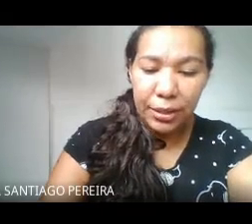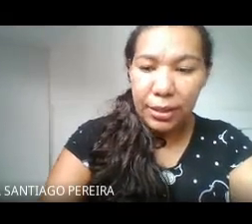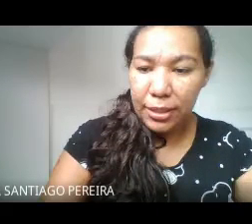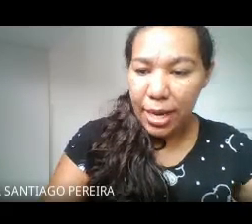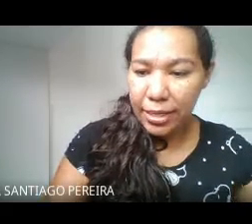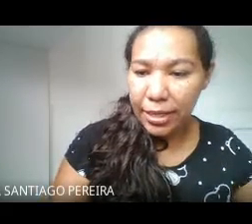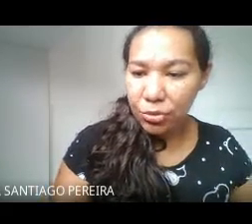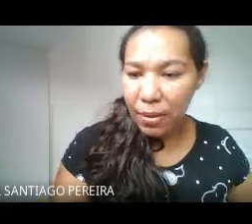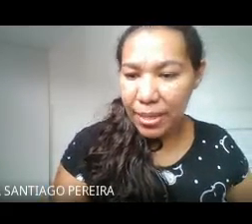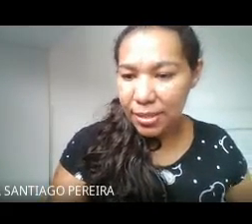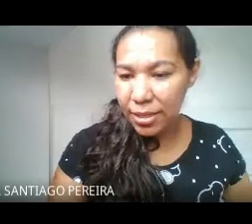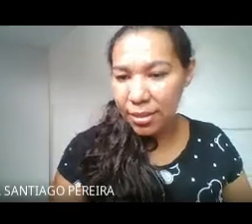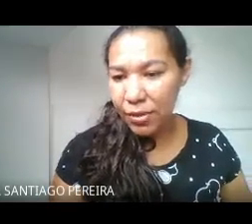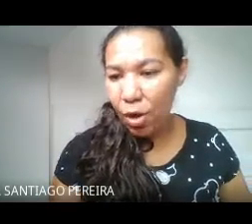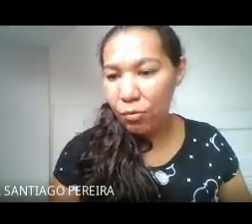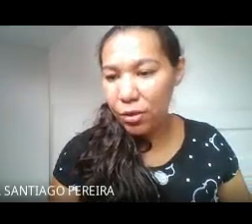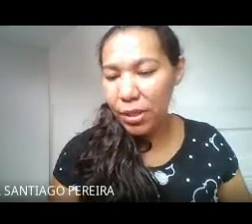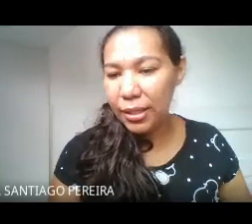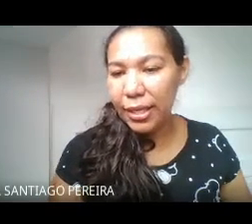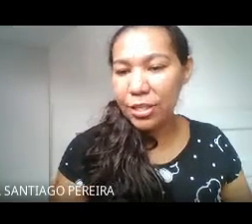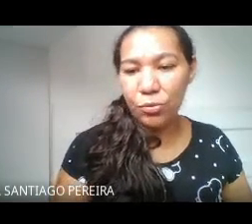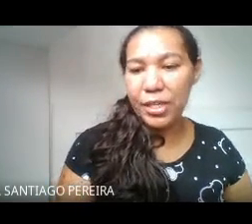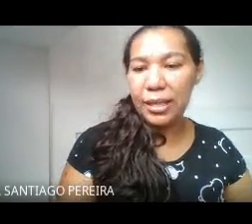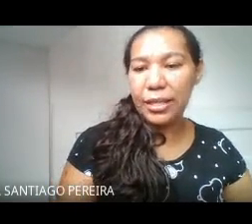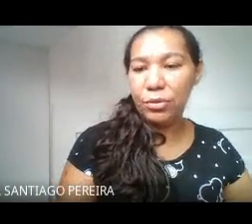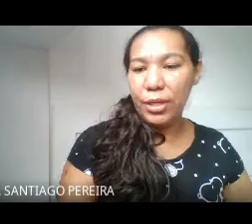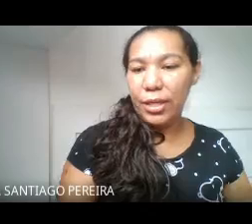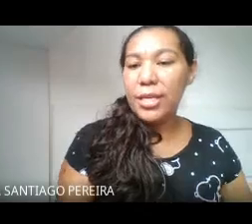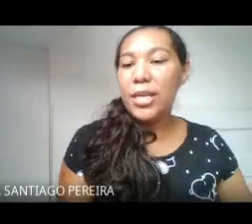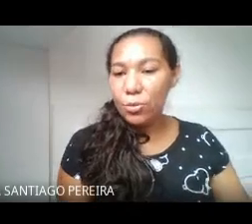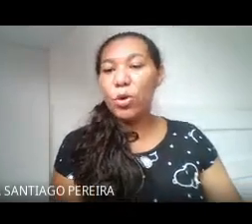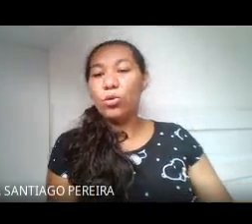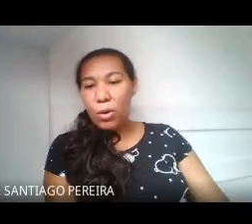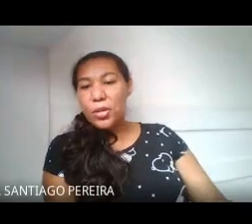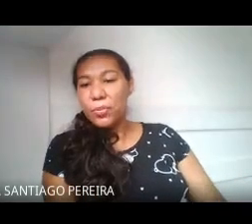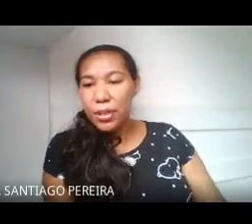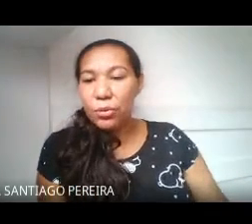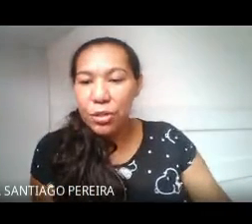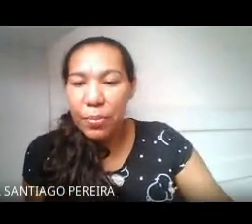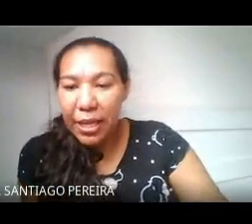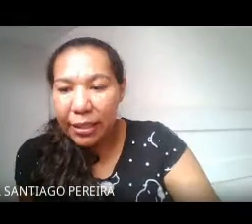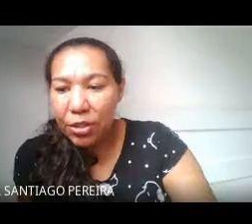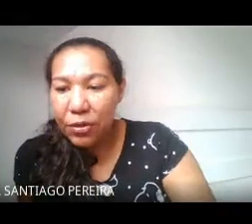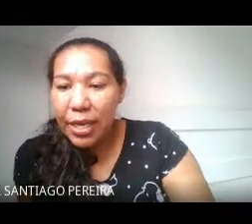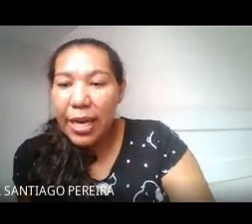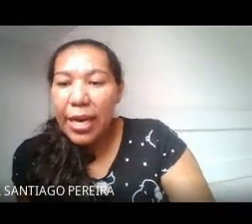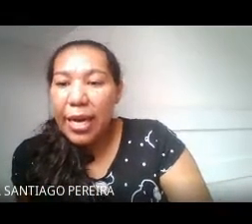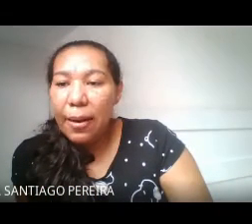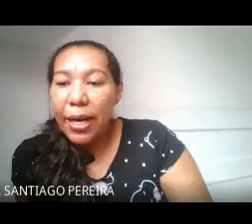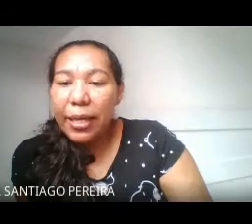legendado. E aí, quem não tiver paciência de ficar ouvindo em inglês ou ficar lendo. Isso, pronto, 1h52. Obrigada,